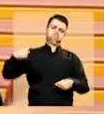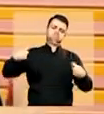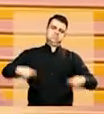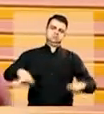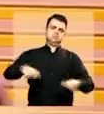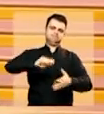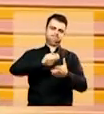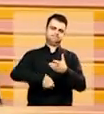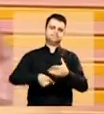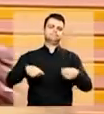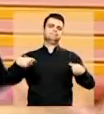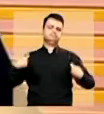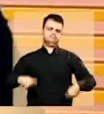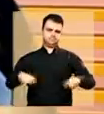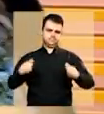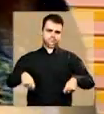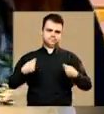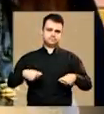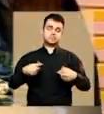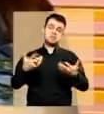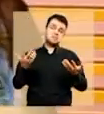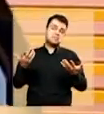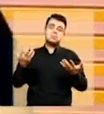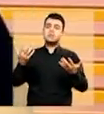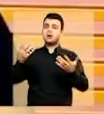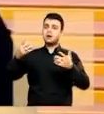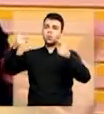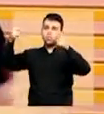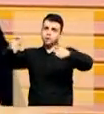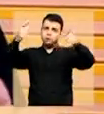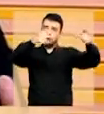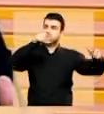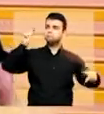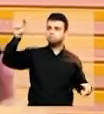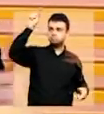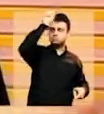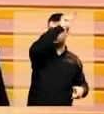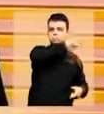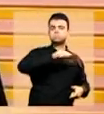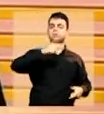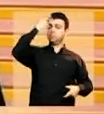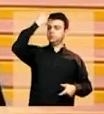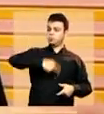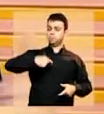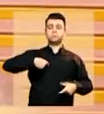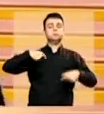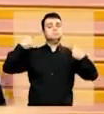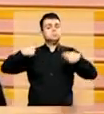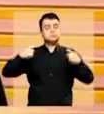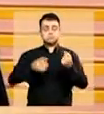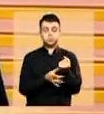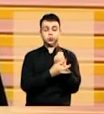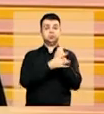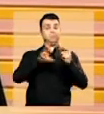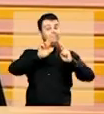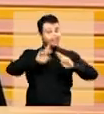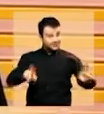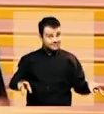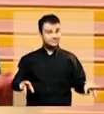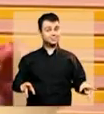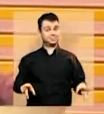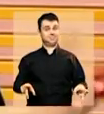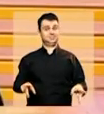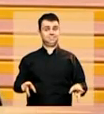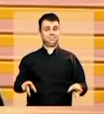e dependendo para que região que esse intercambiário vá, ele vai ter que ter um seguro diferenciado pelas coberturas,